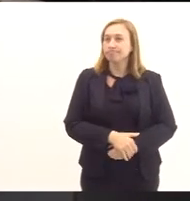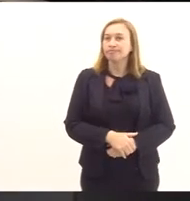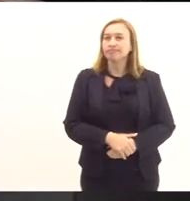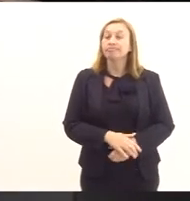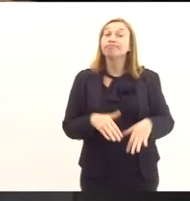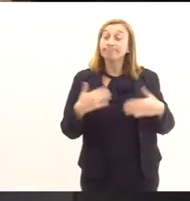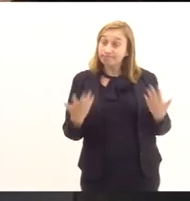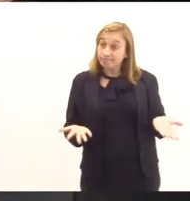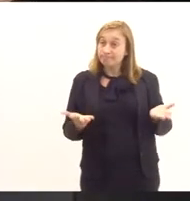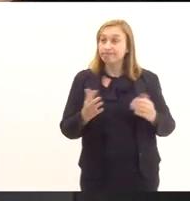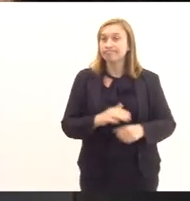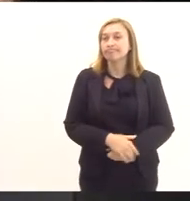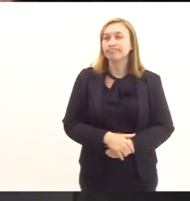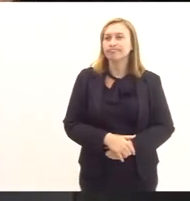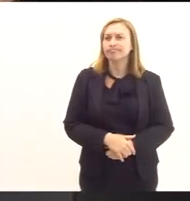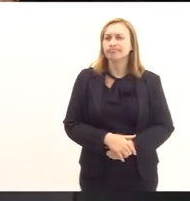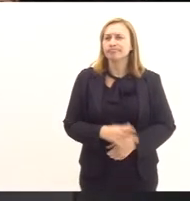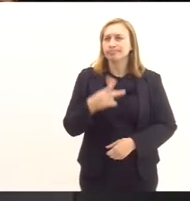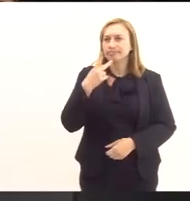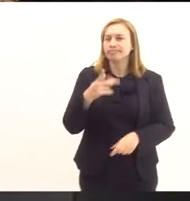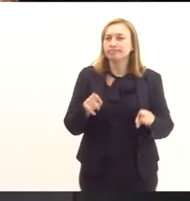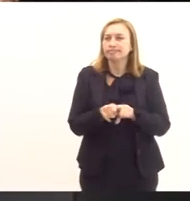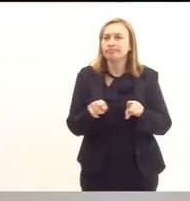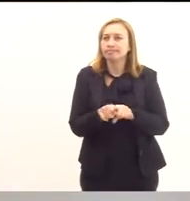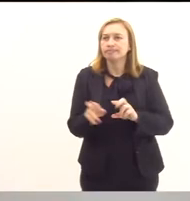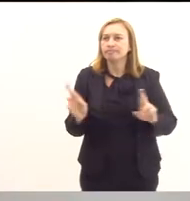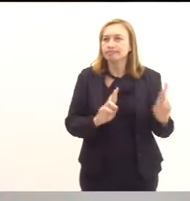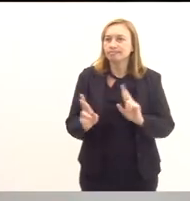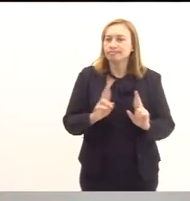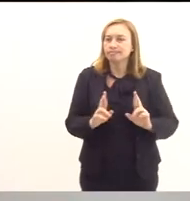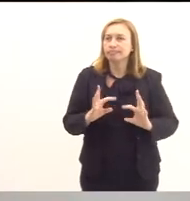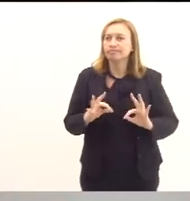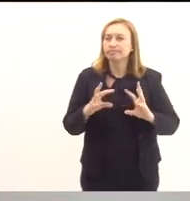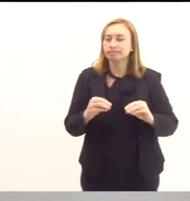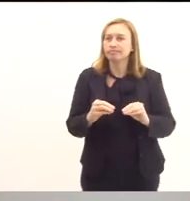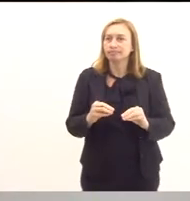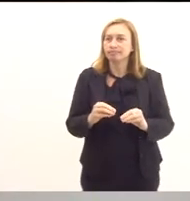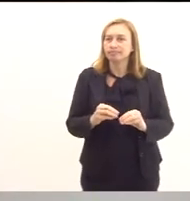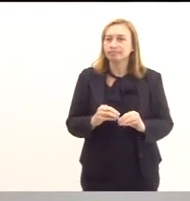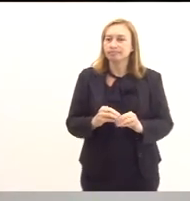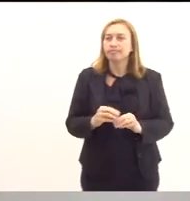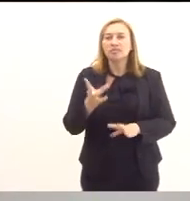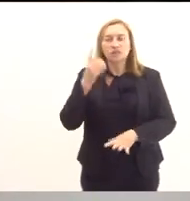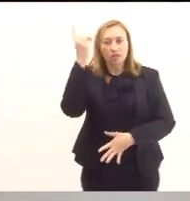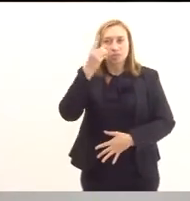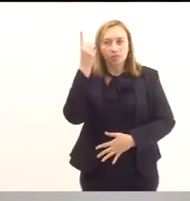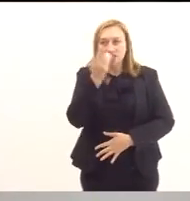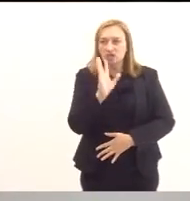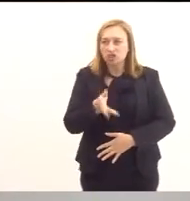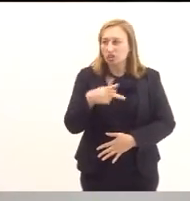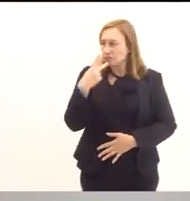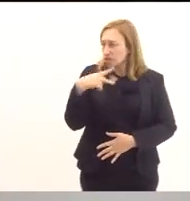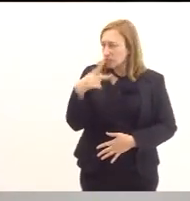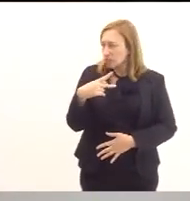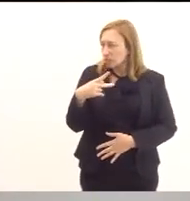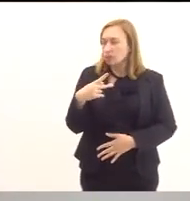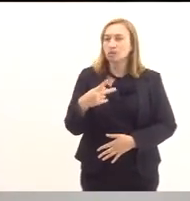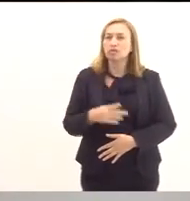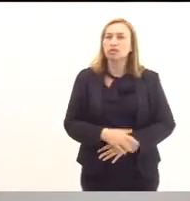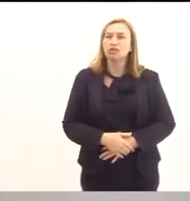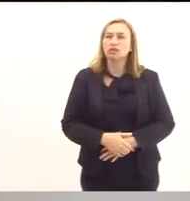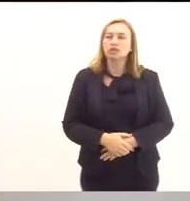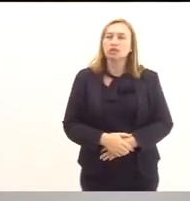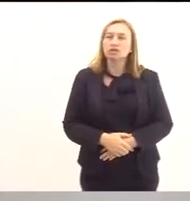Então tava fazer uma intervenção também com relação a isso é o deputado já colocou essa essa